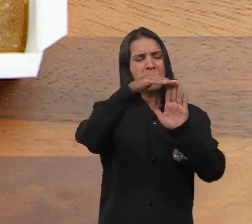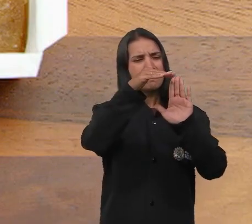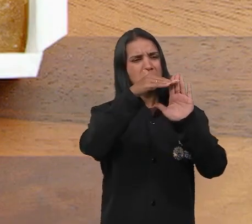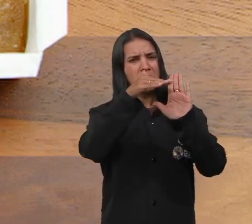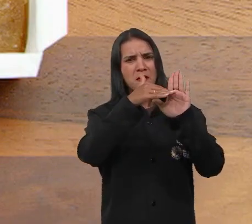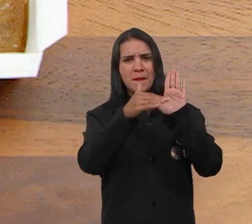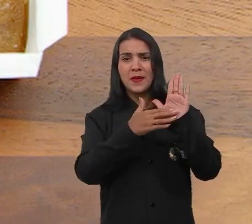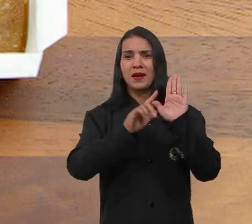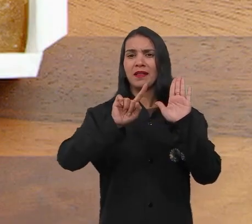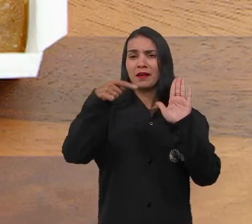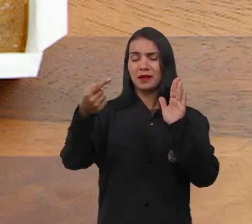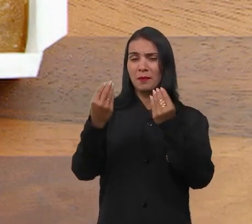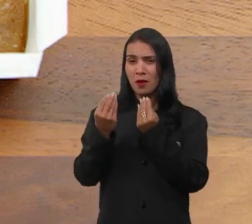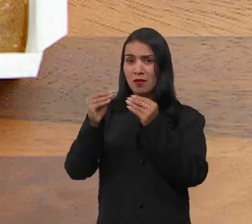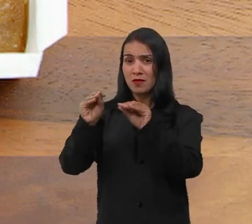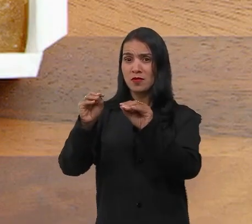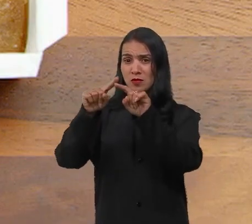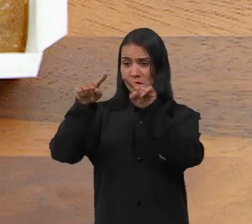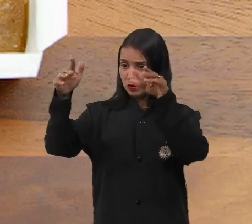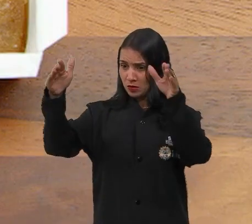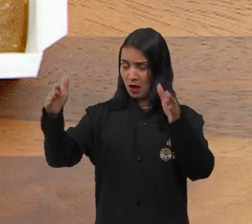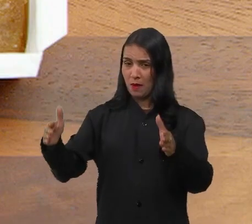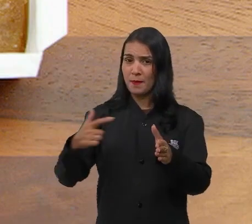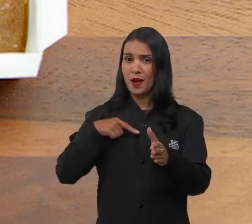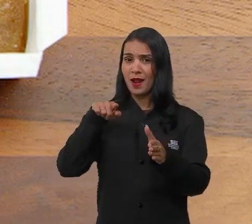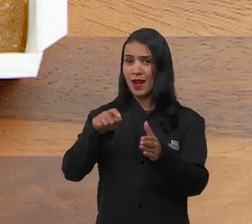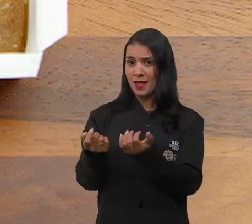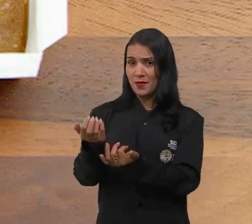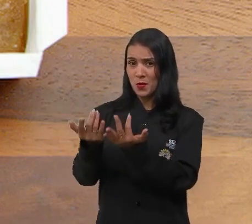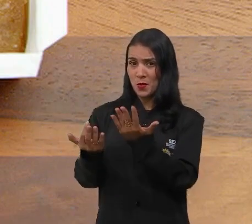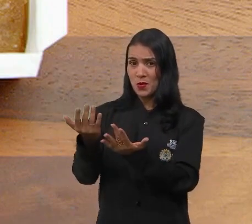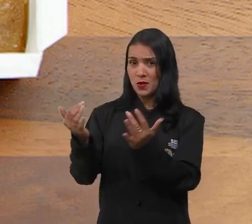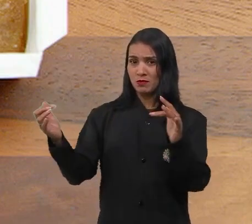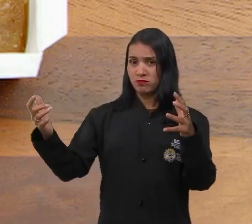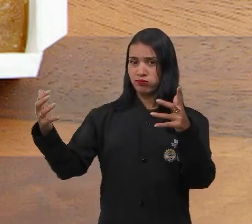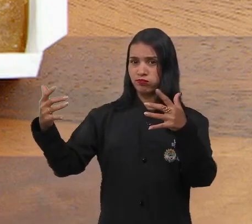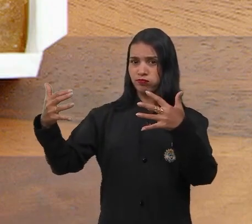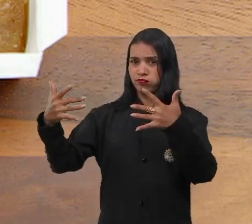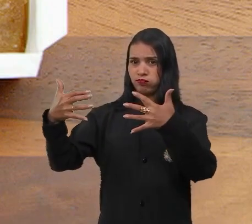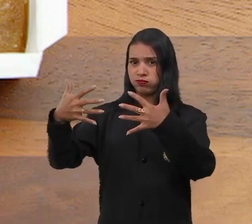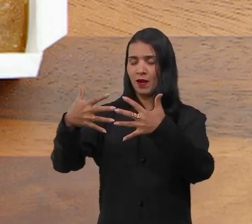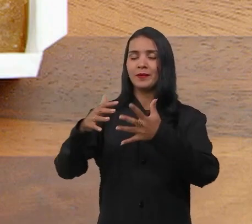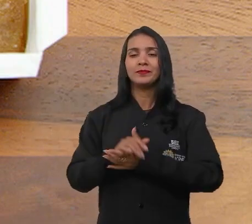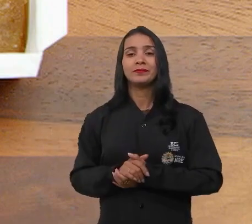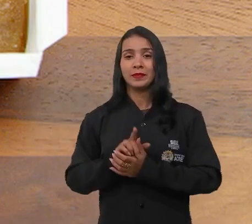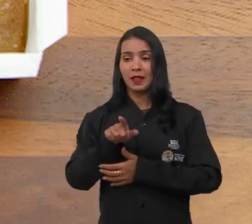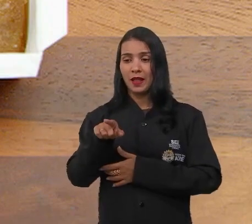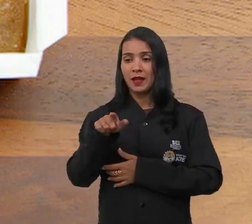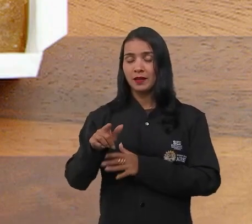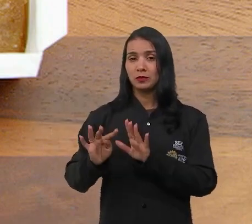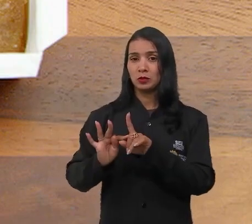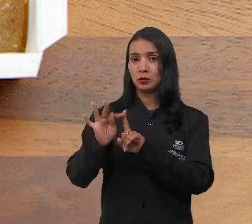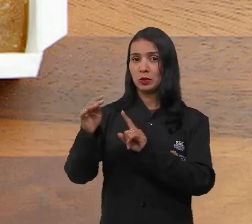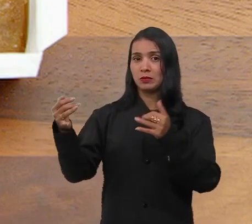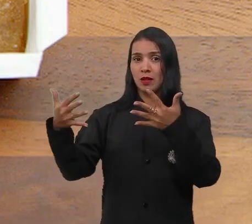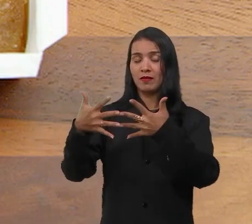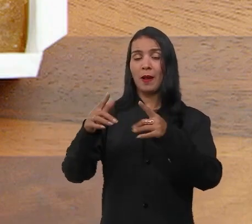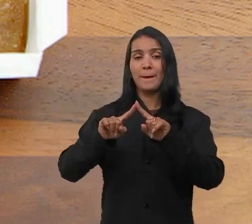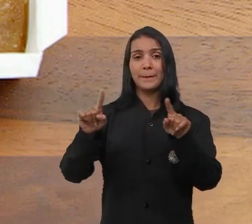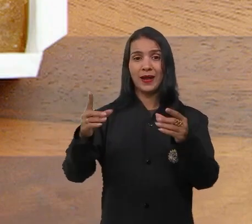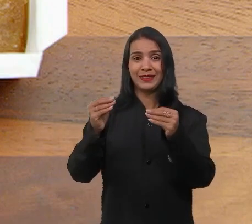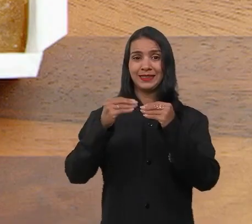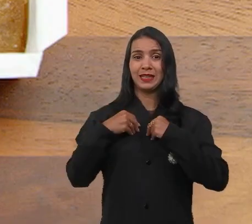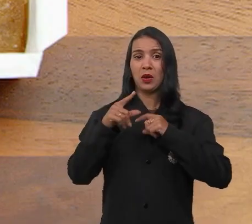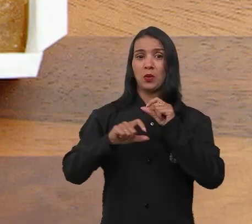no micro-ondas. Então, o grande problema delas é que elas têm o quê? Um alto teor de sódio, né, que também vai favorecer a questão da hipertensão e da retenção